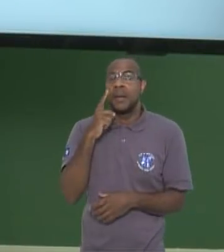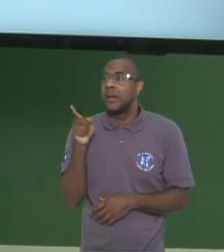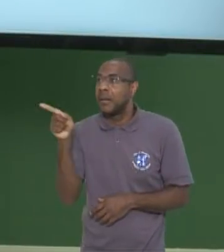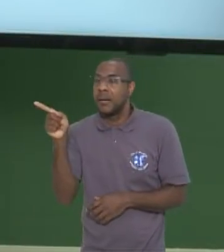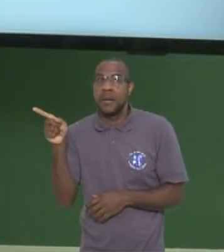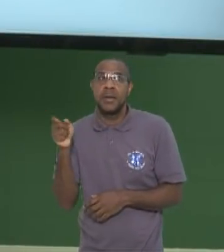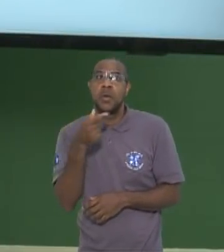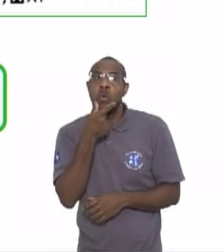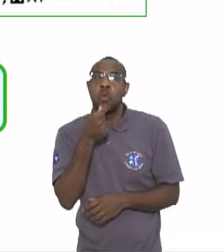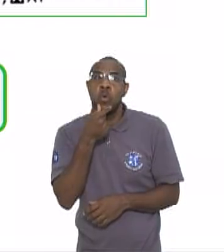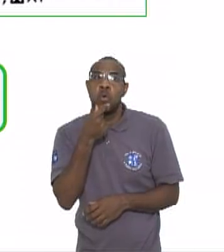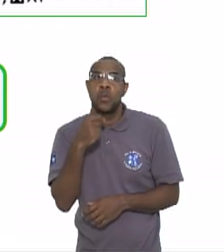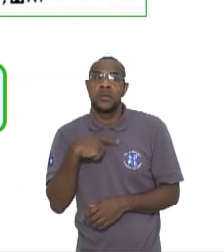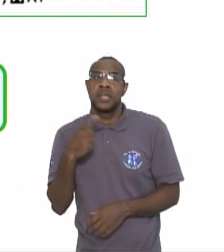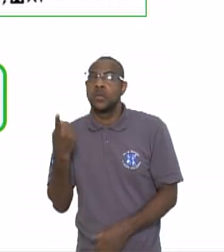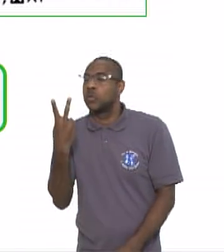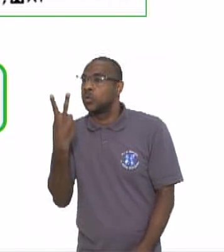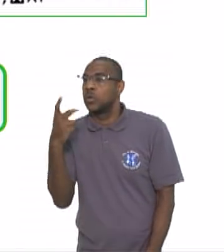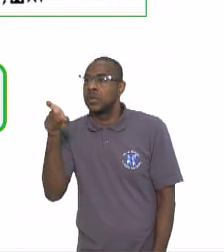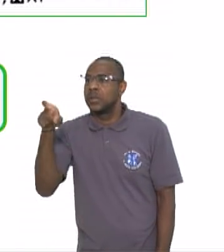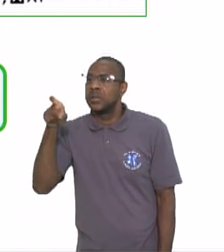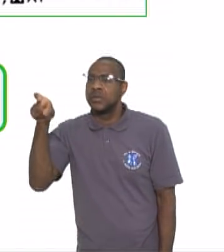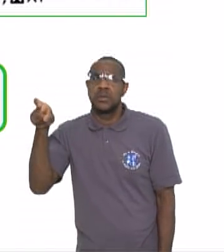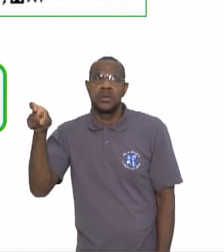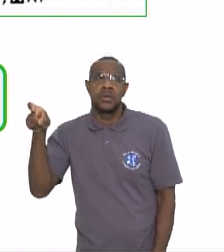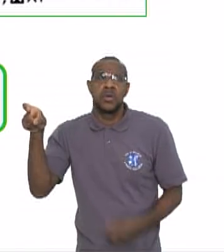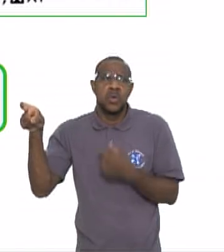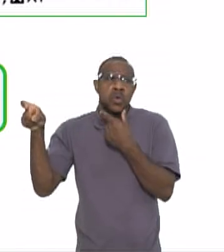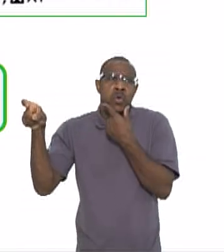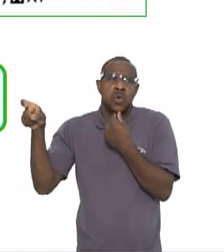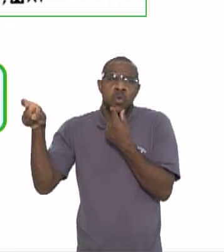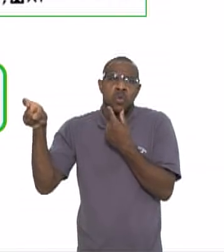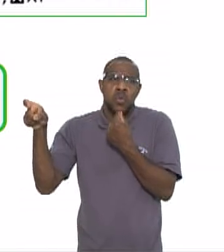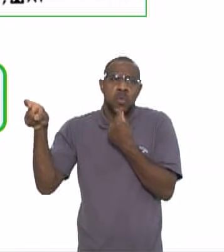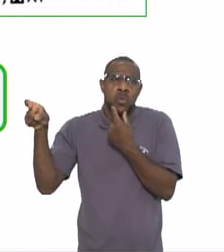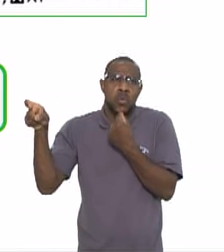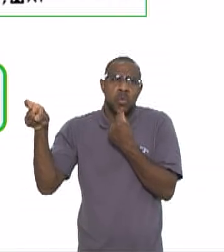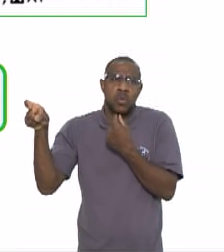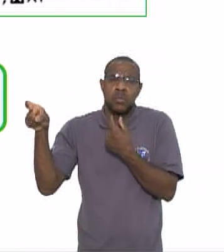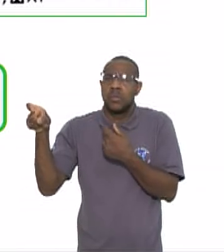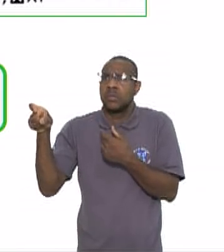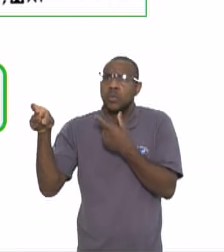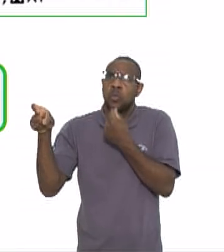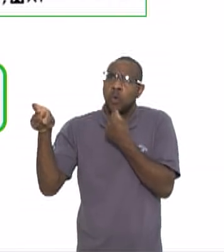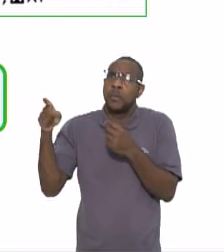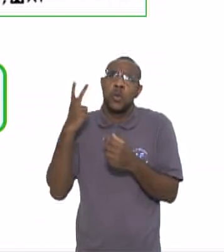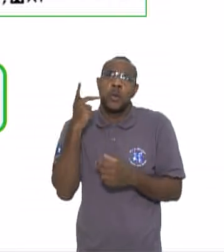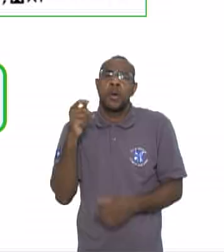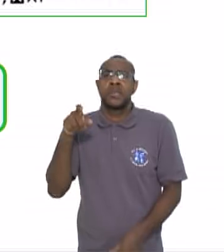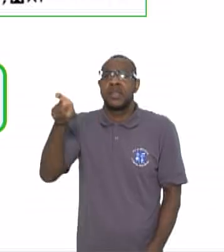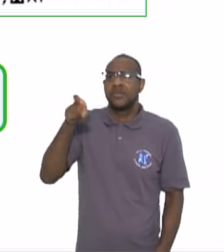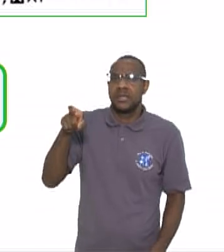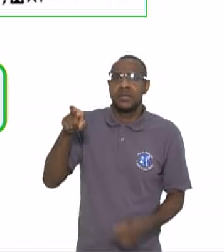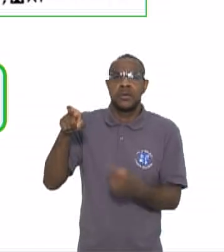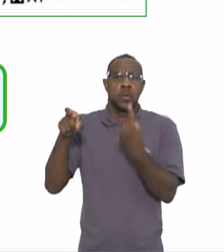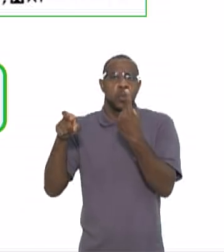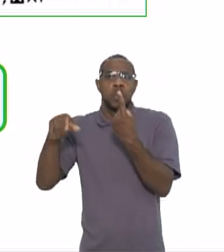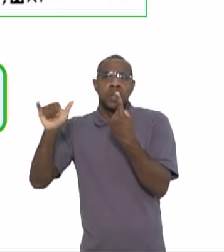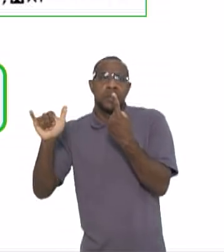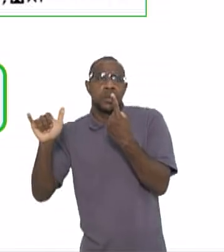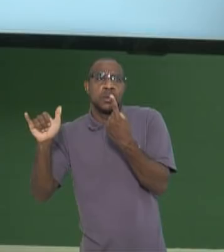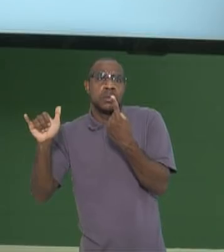que esse homem tem 2X. Como é que é um homem normal? Tem um X e um Y. Aqui tem X, X,